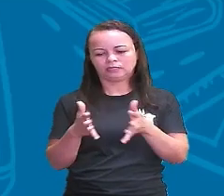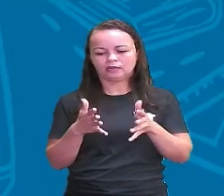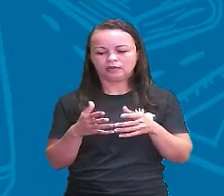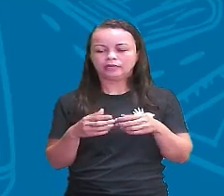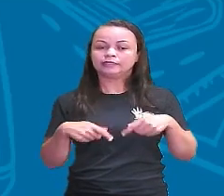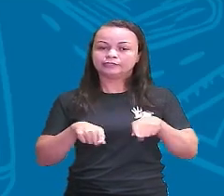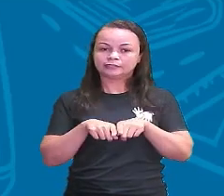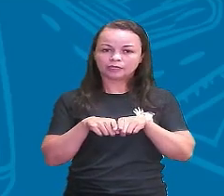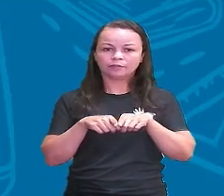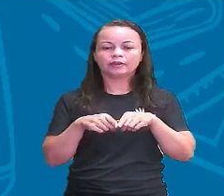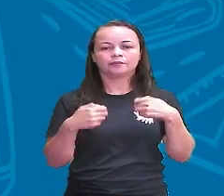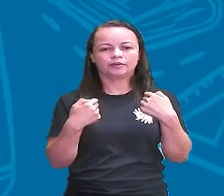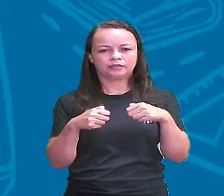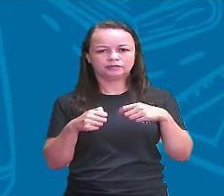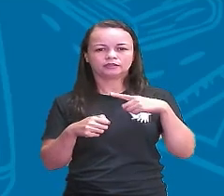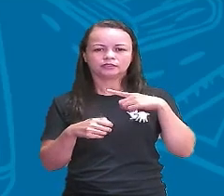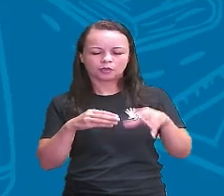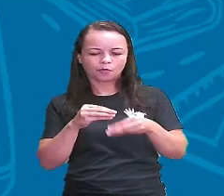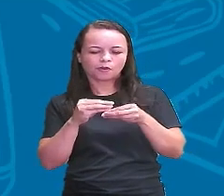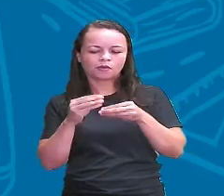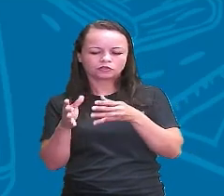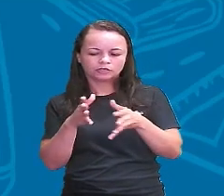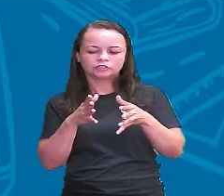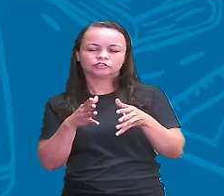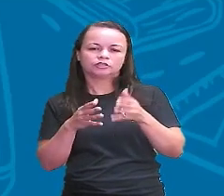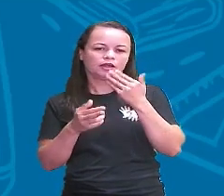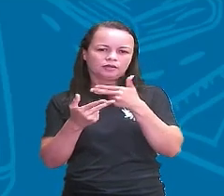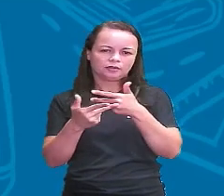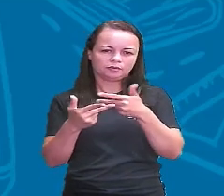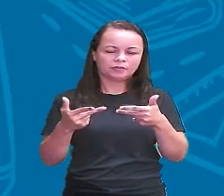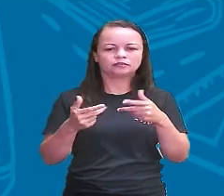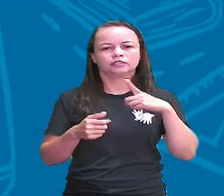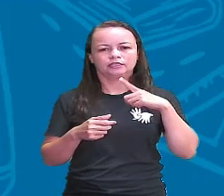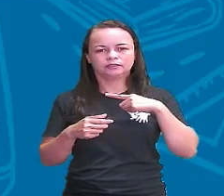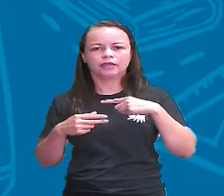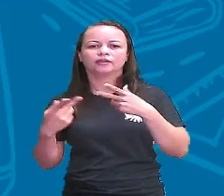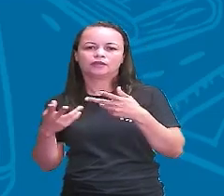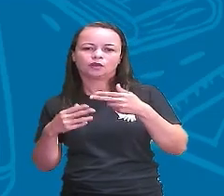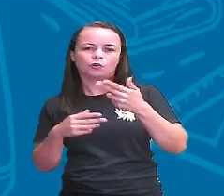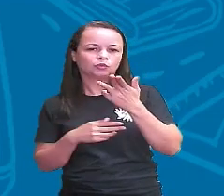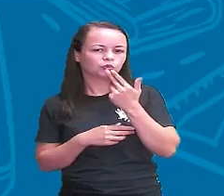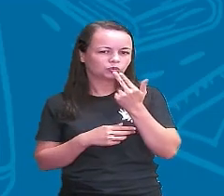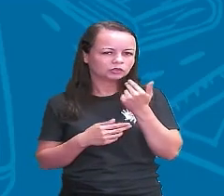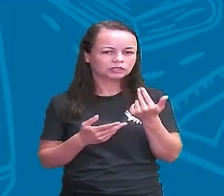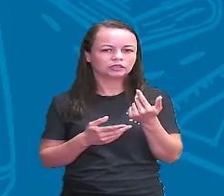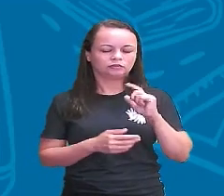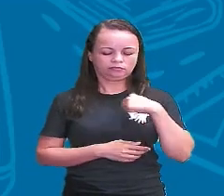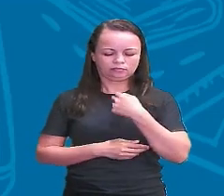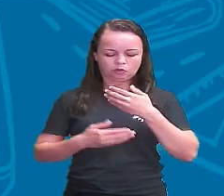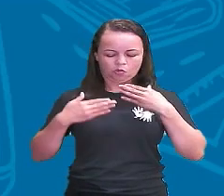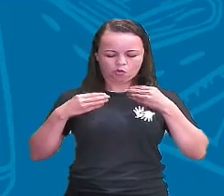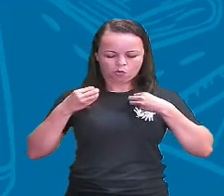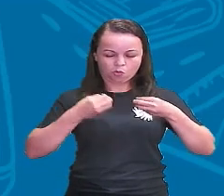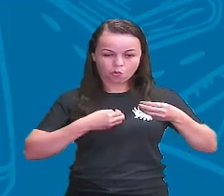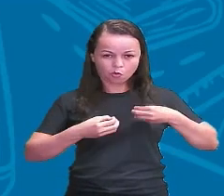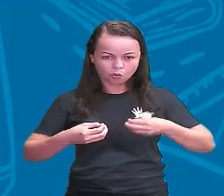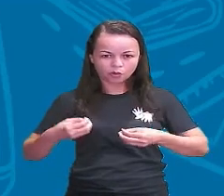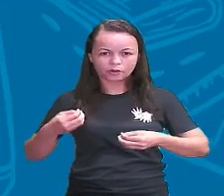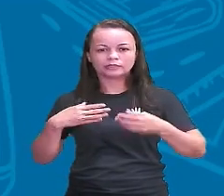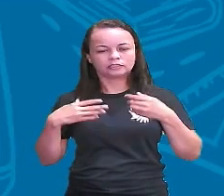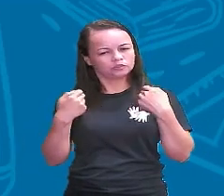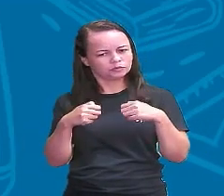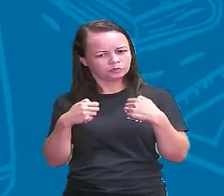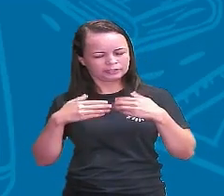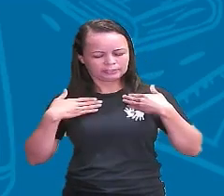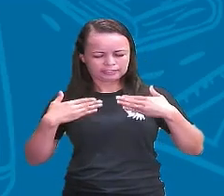ser composta de alimentos que forneçam a quantidade de nutrientes que o nosso organismo, ele